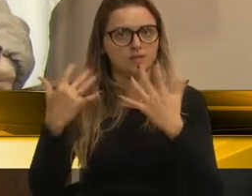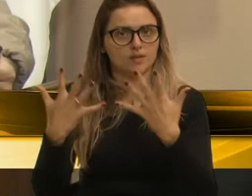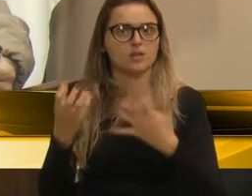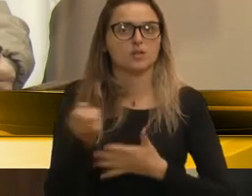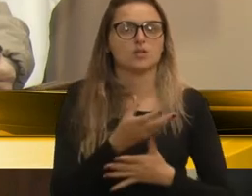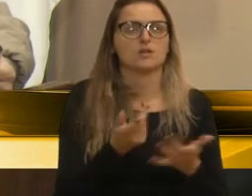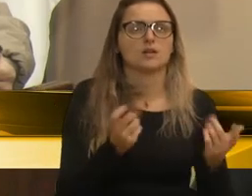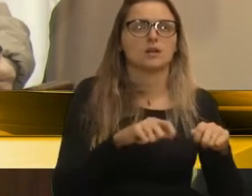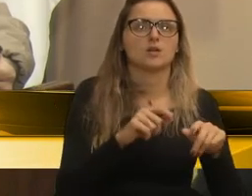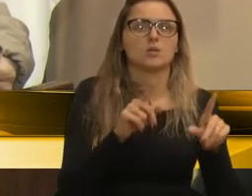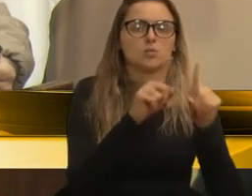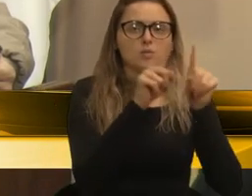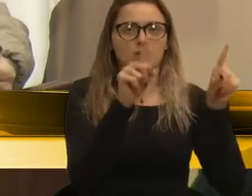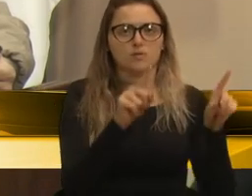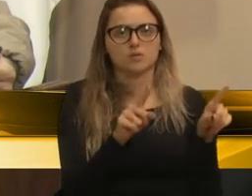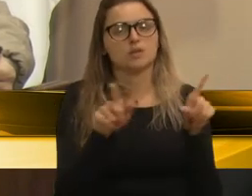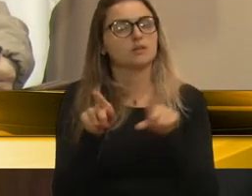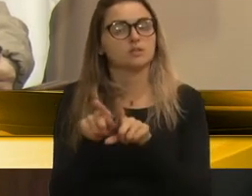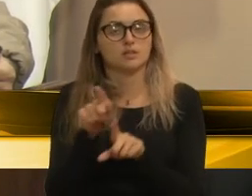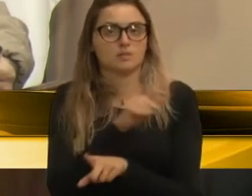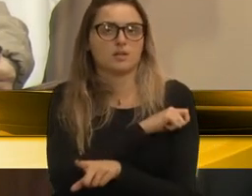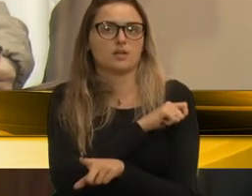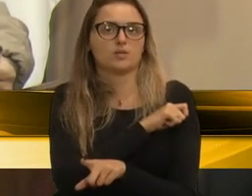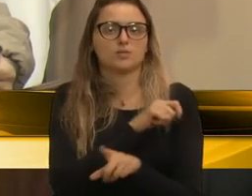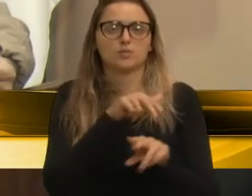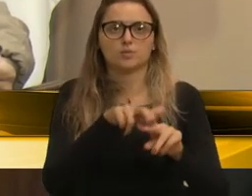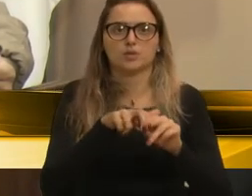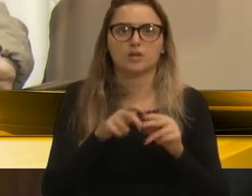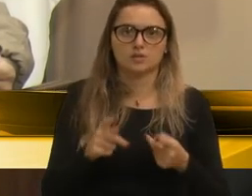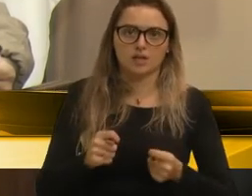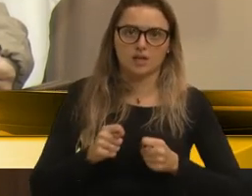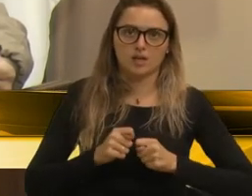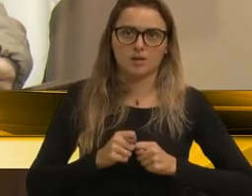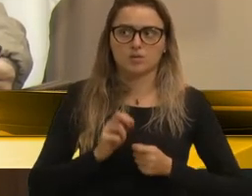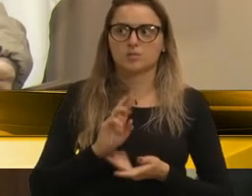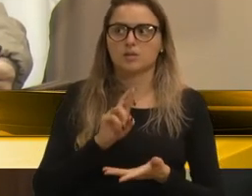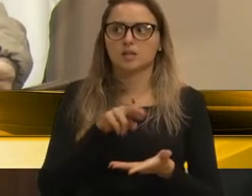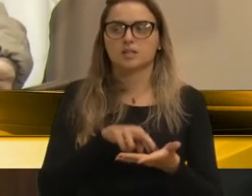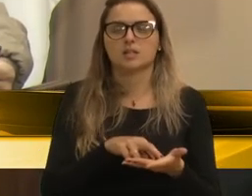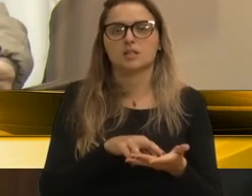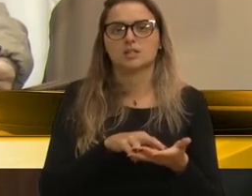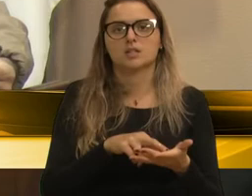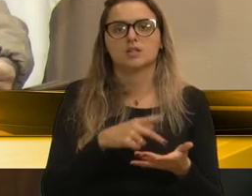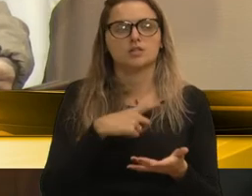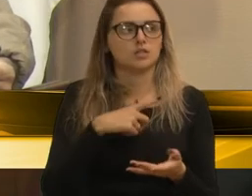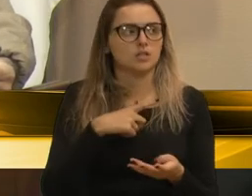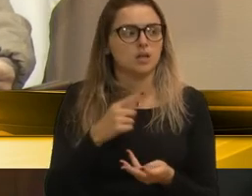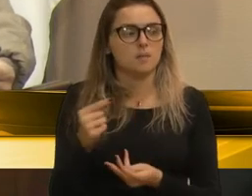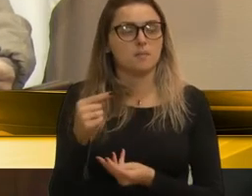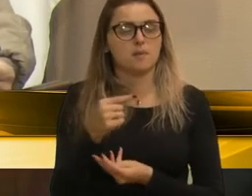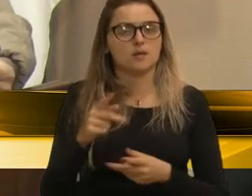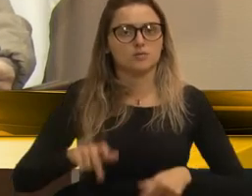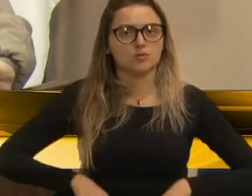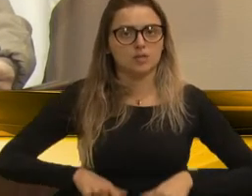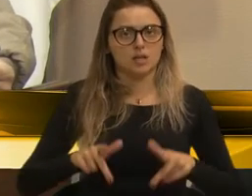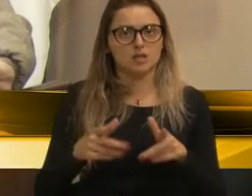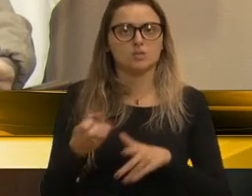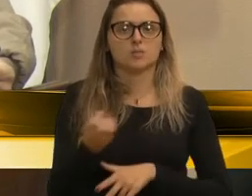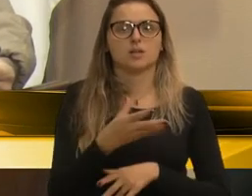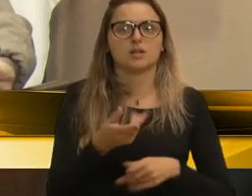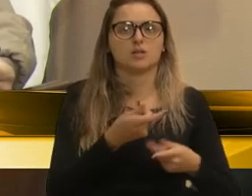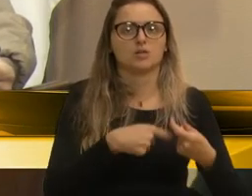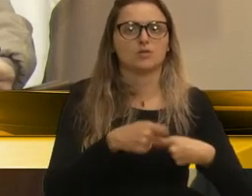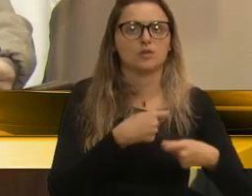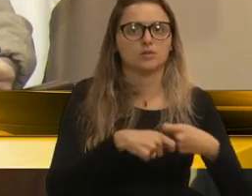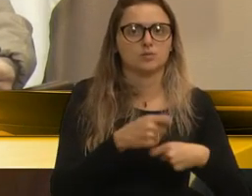para servidores como para alunos, em virtude da economia realizada com a política de austeridade adotada por essa gestão